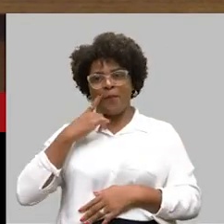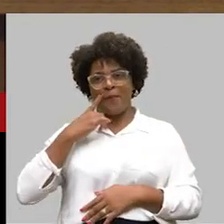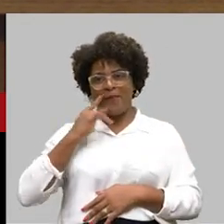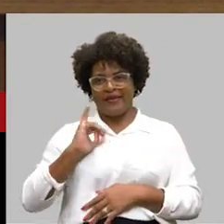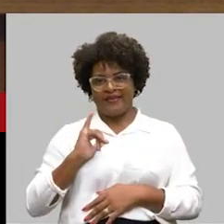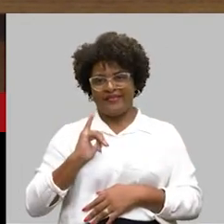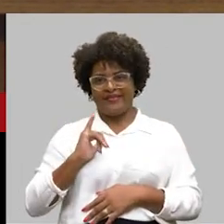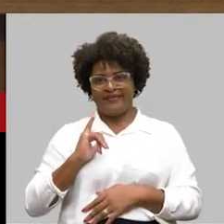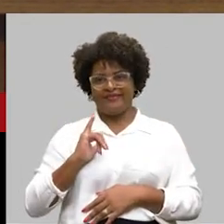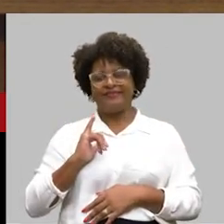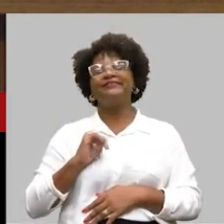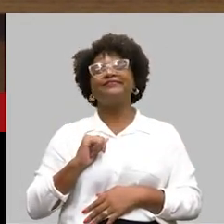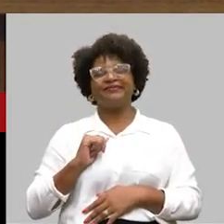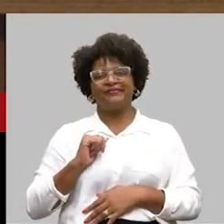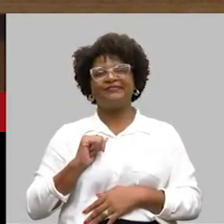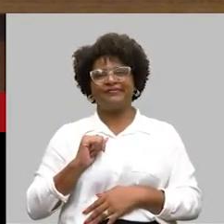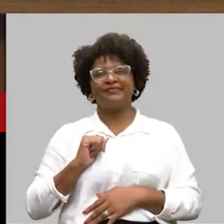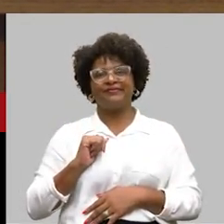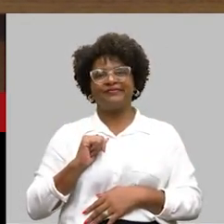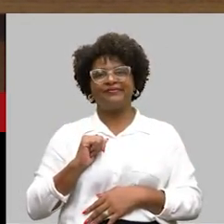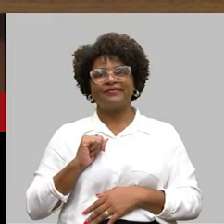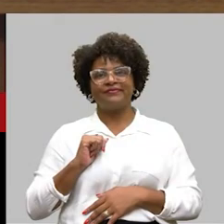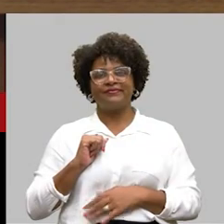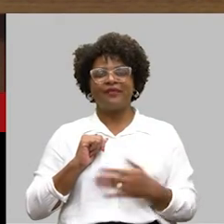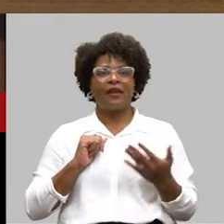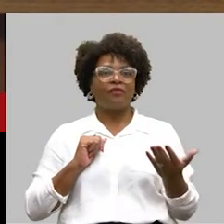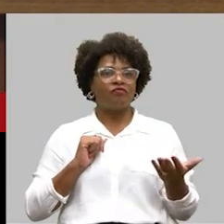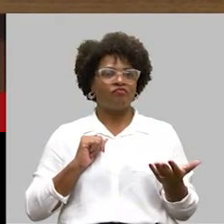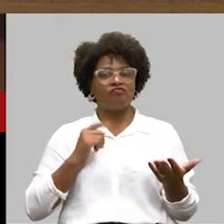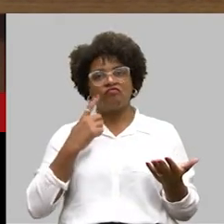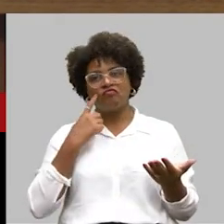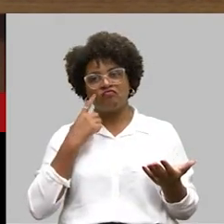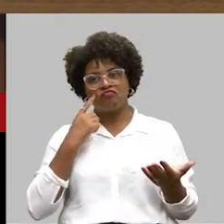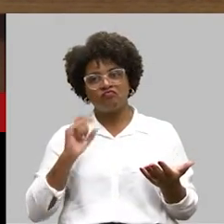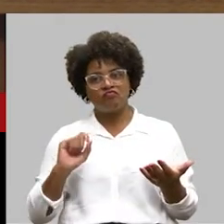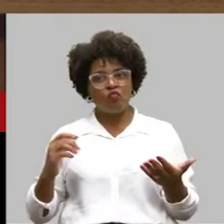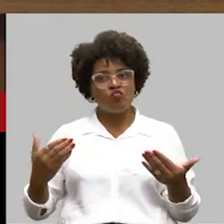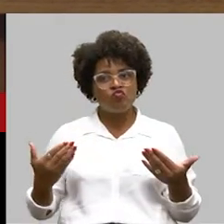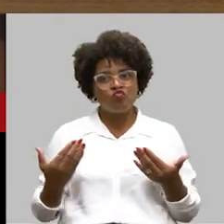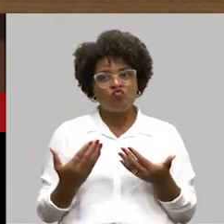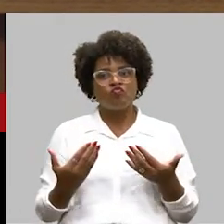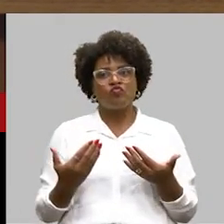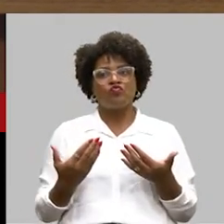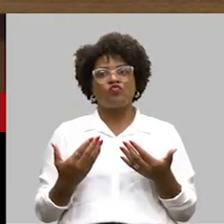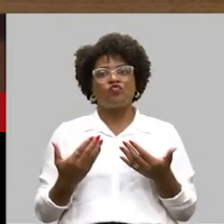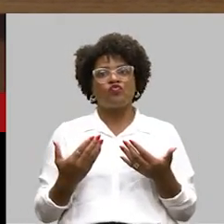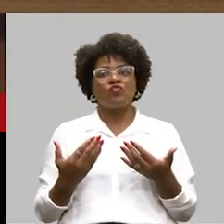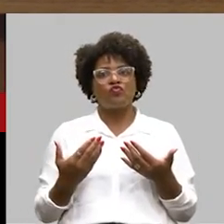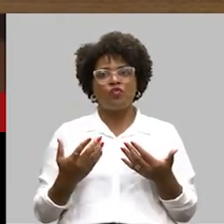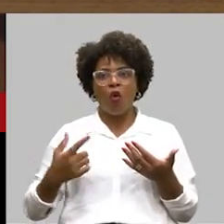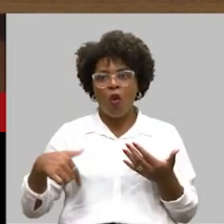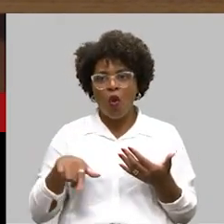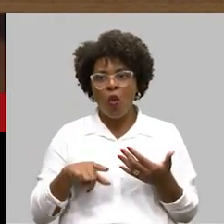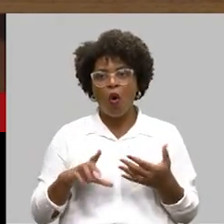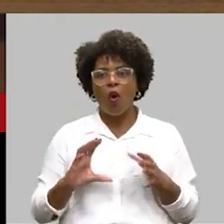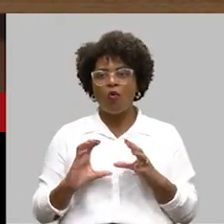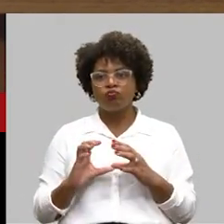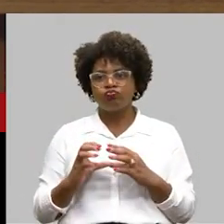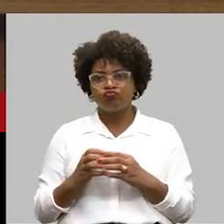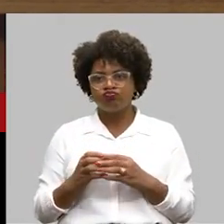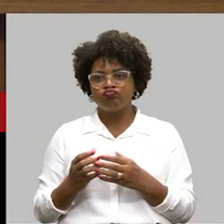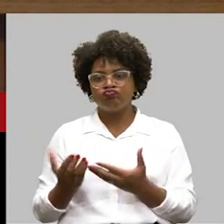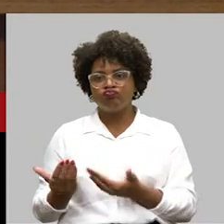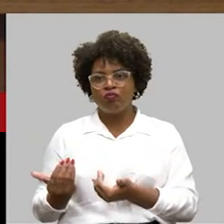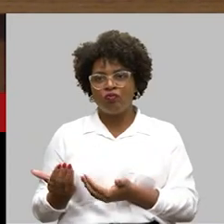então assim eu vejo que hoje nós jovens né a juventude vocês